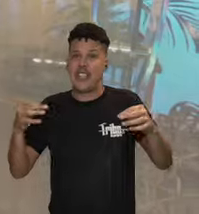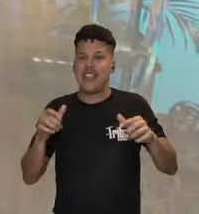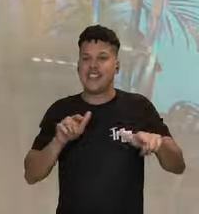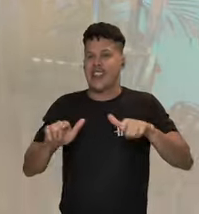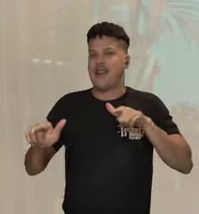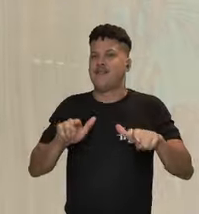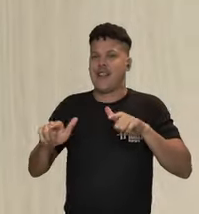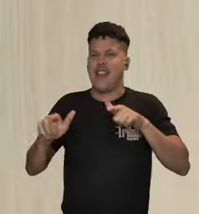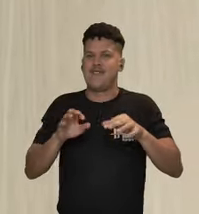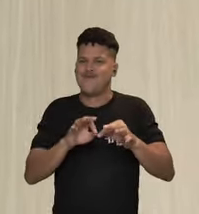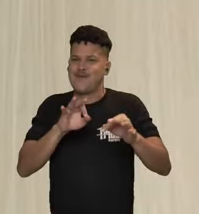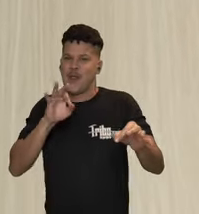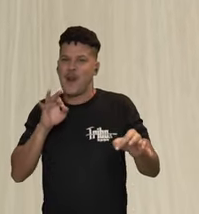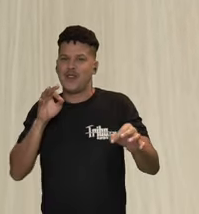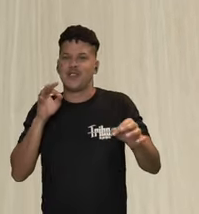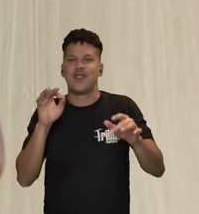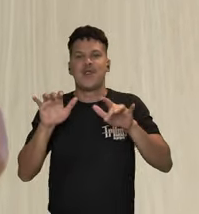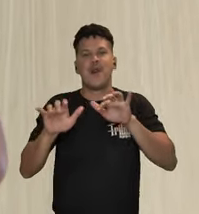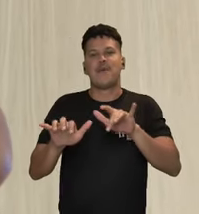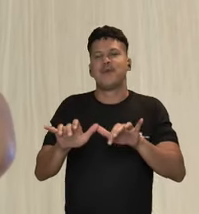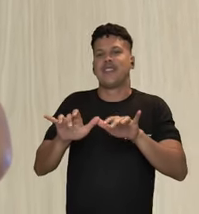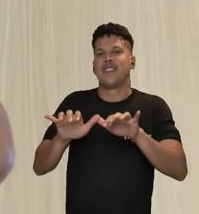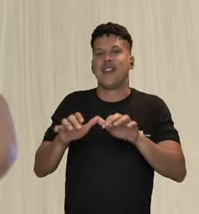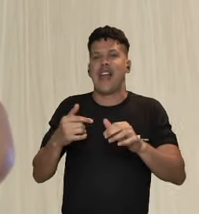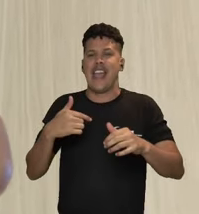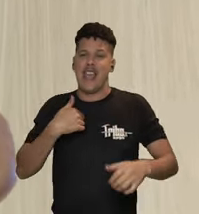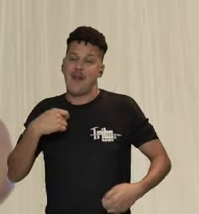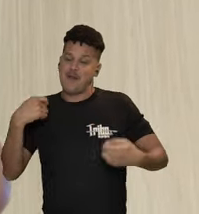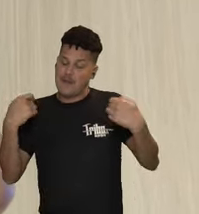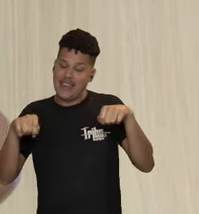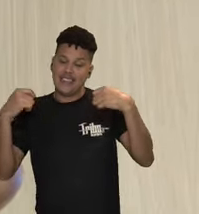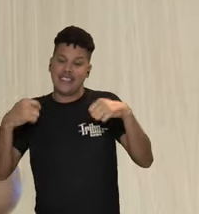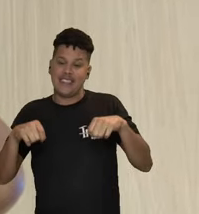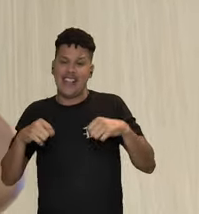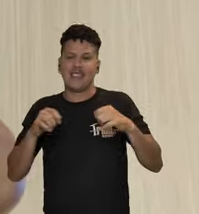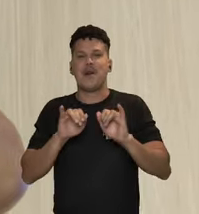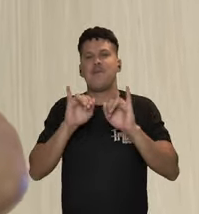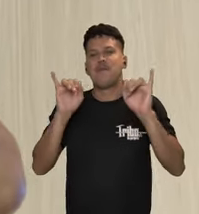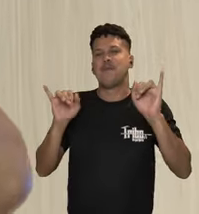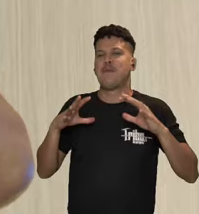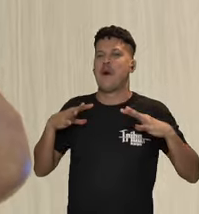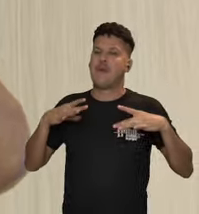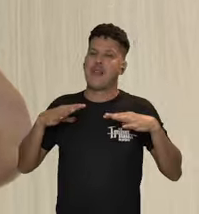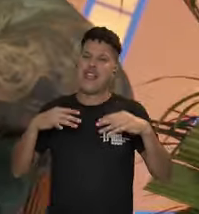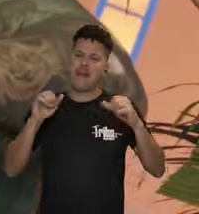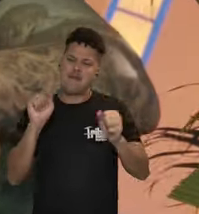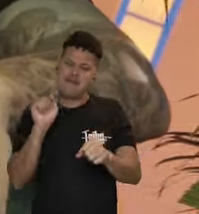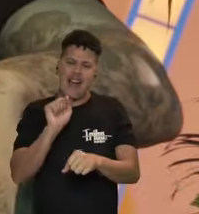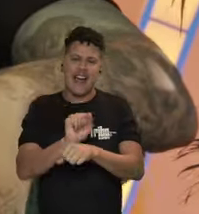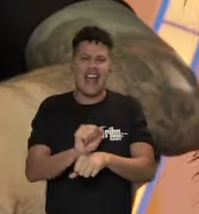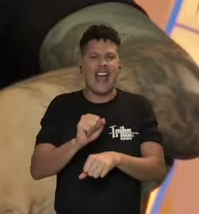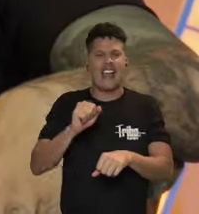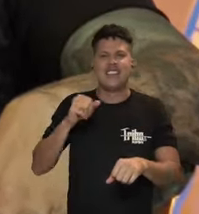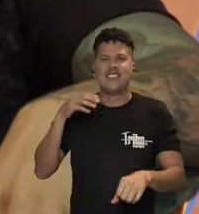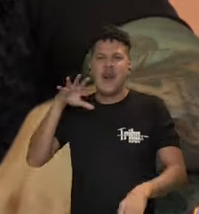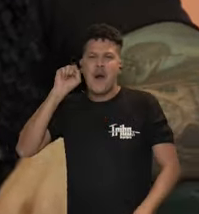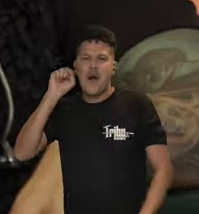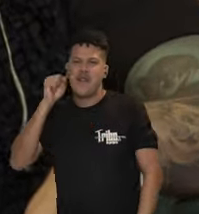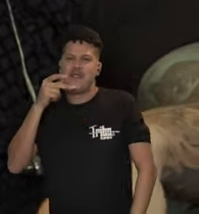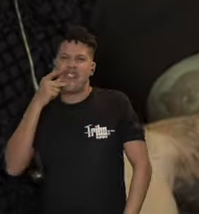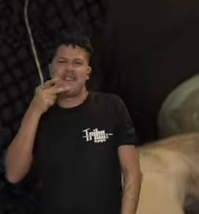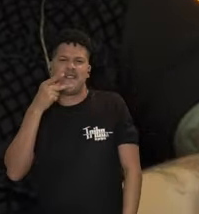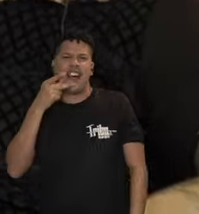computador. Acho que eu preciso mesmo é ficar de bobeira. Parar de ouvir as neiras de dublê de